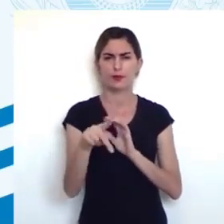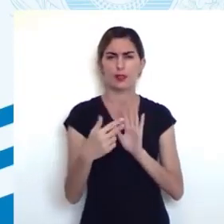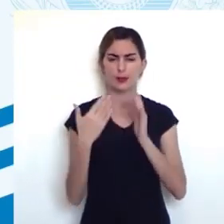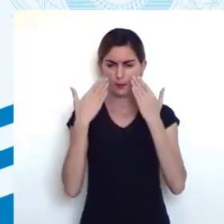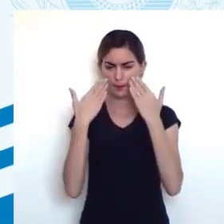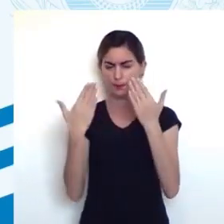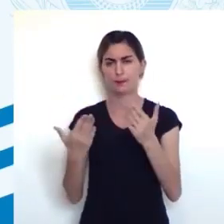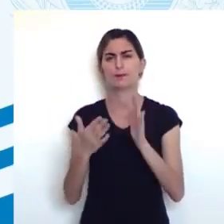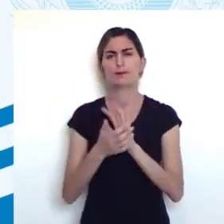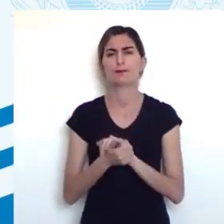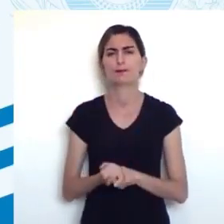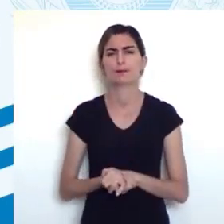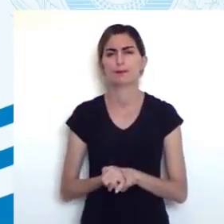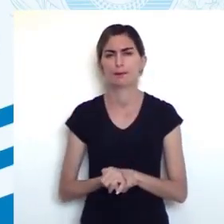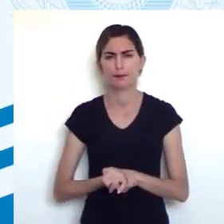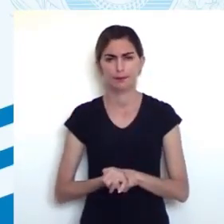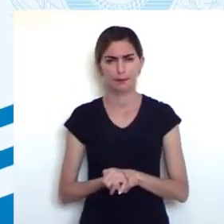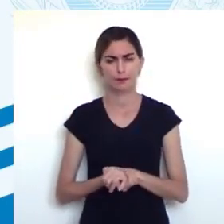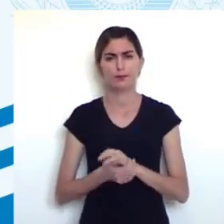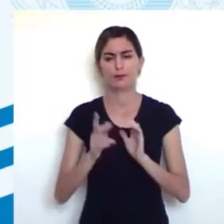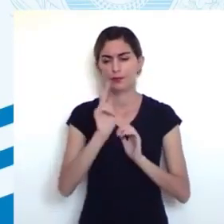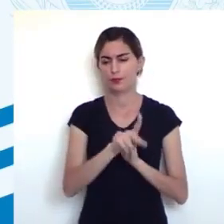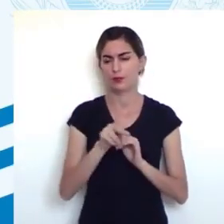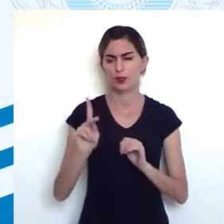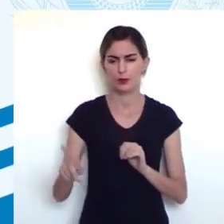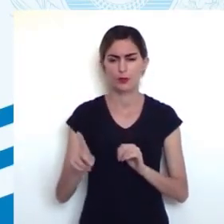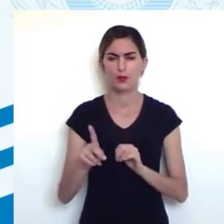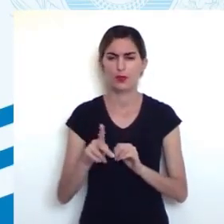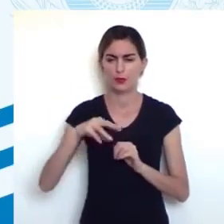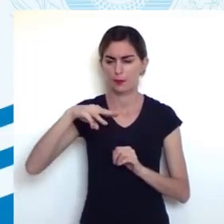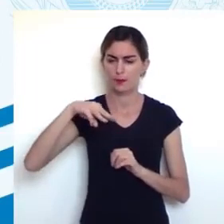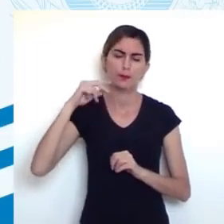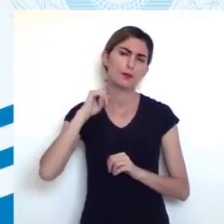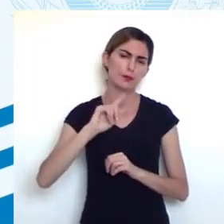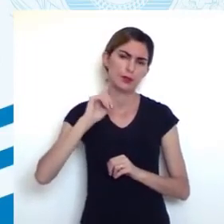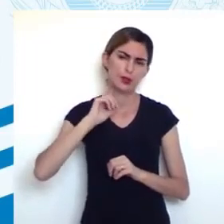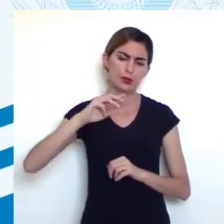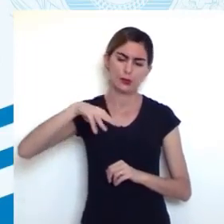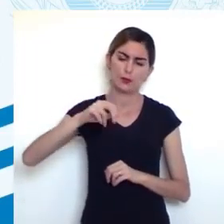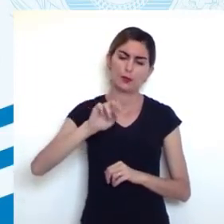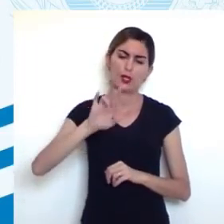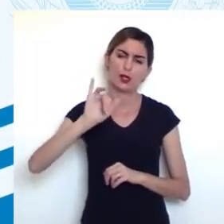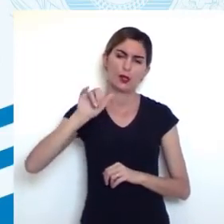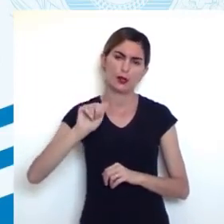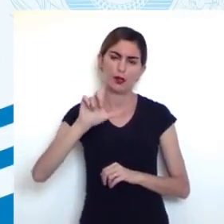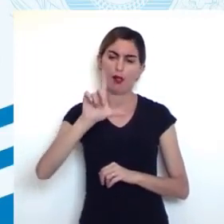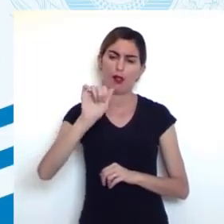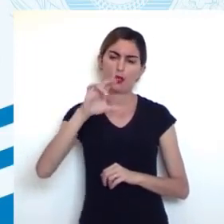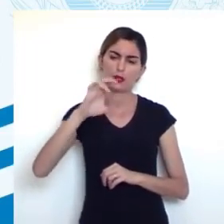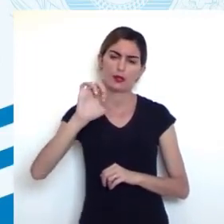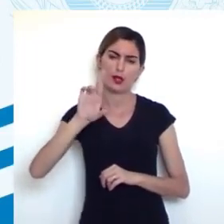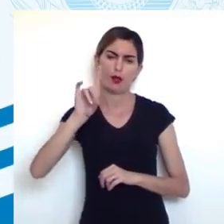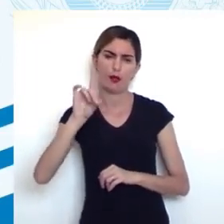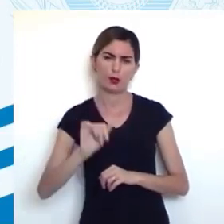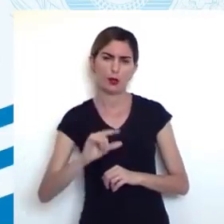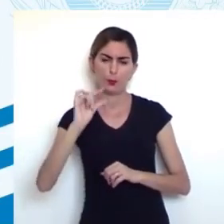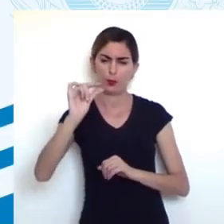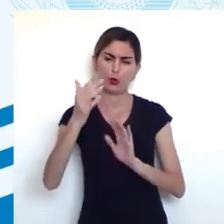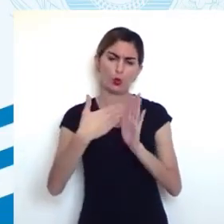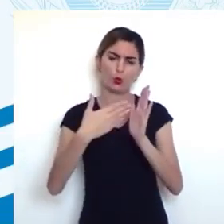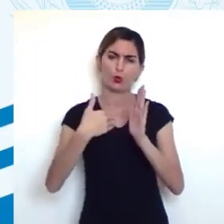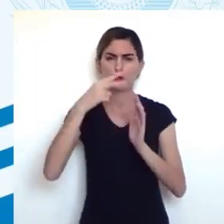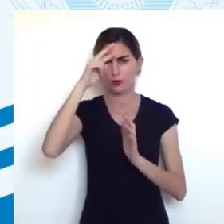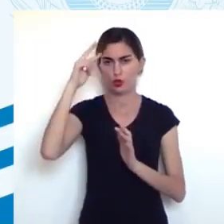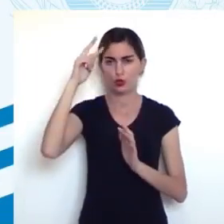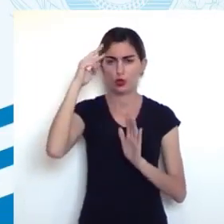figura da professora mineira Maria Lacerda, porque poucos livros de